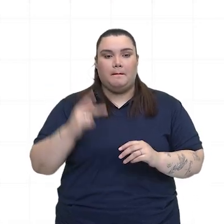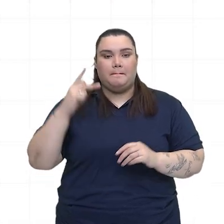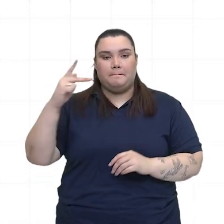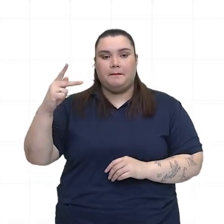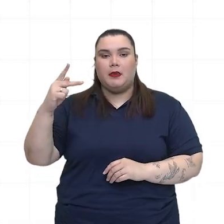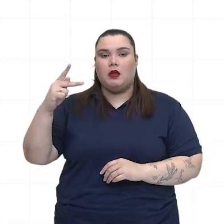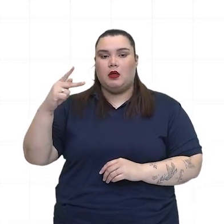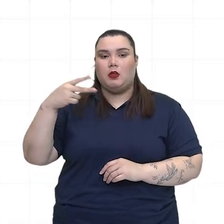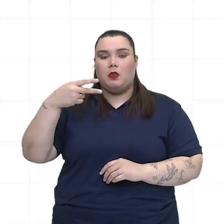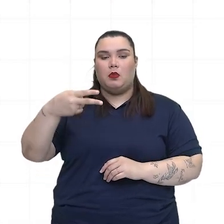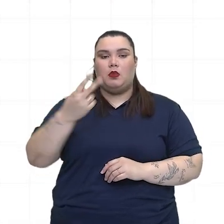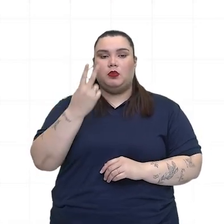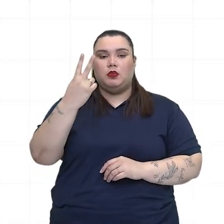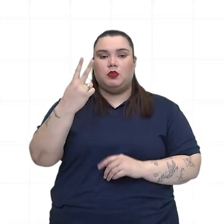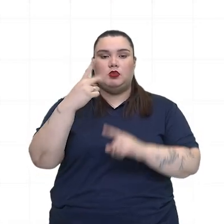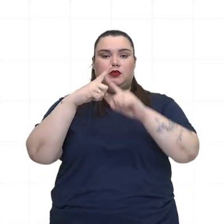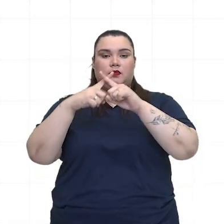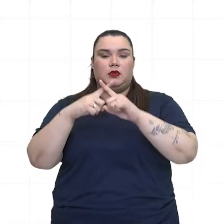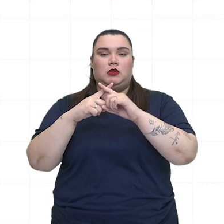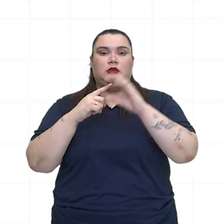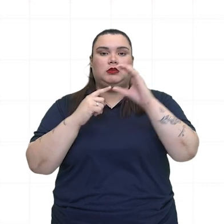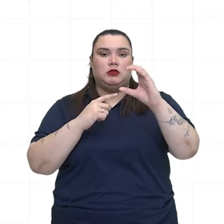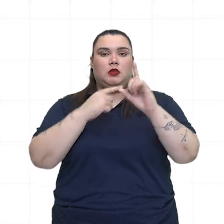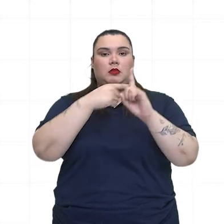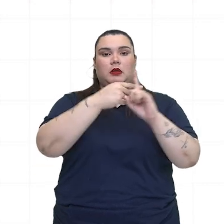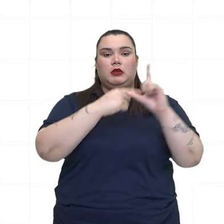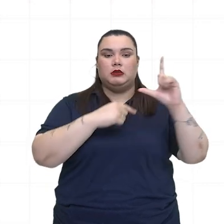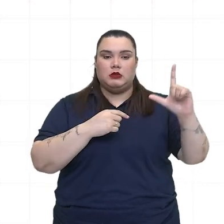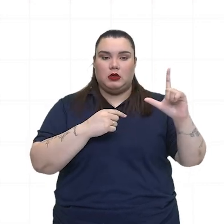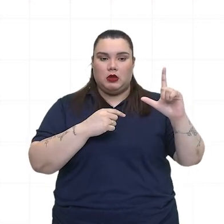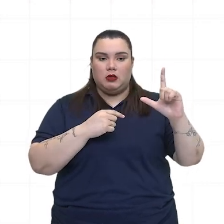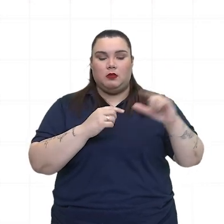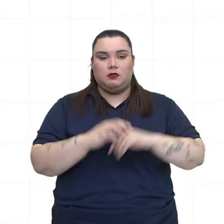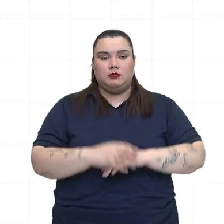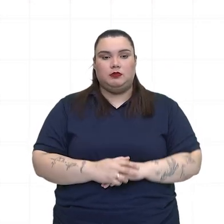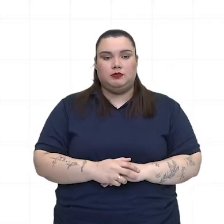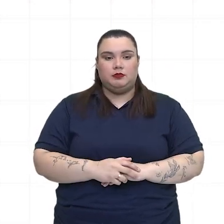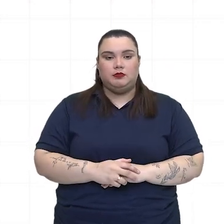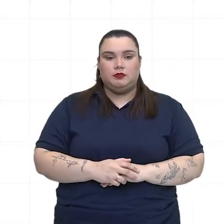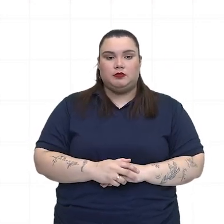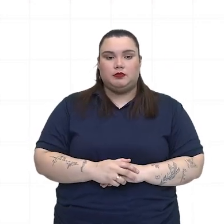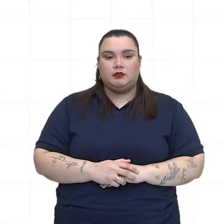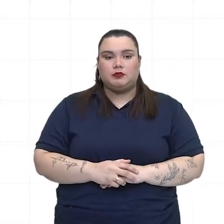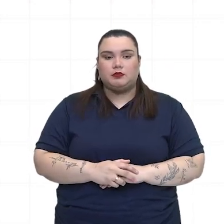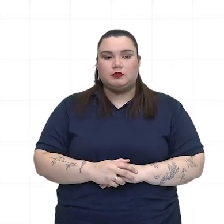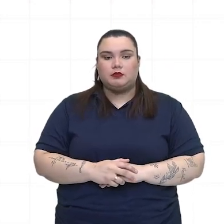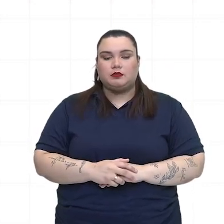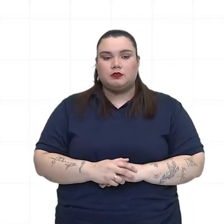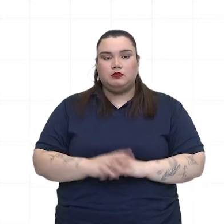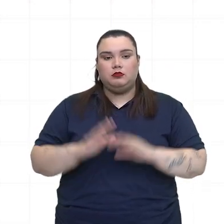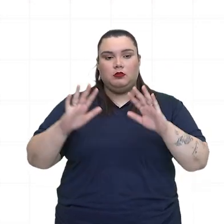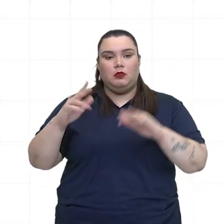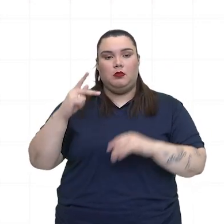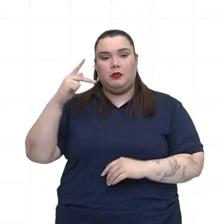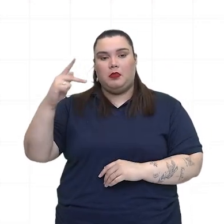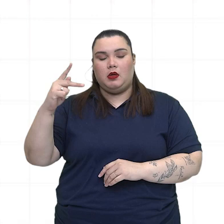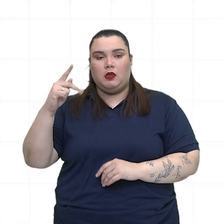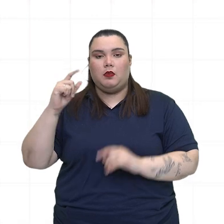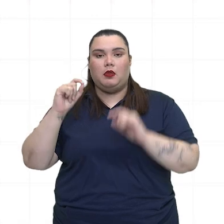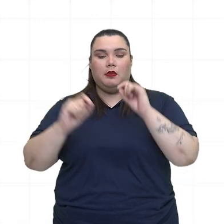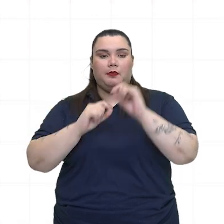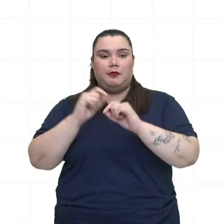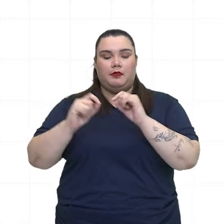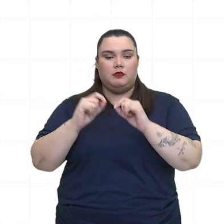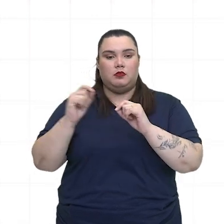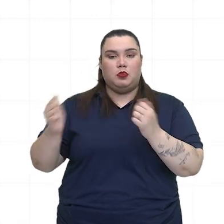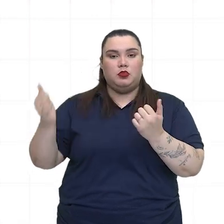Perímetro vai ser igual a 2 que multiplica o comprimento mais a largura. Está aqui. Mas o perímetro vai ser igual,